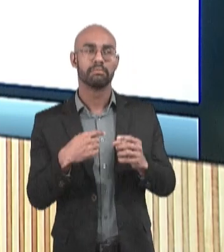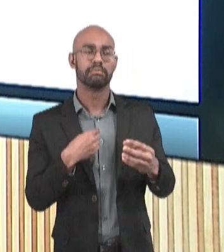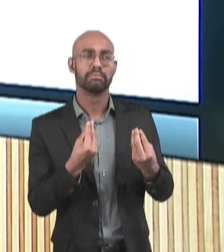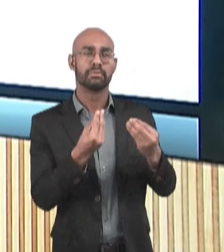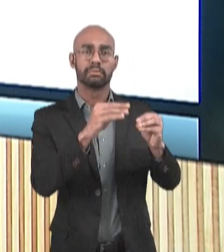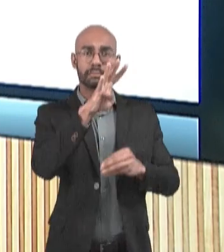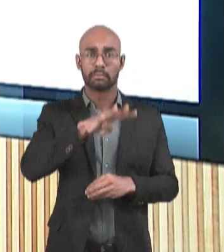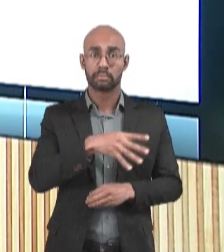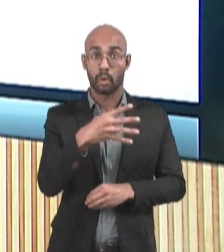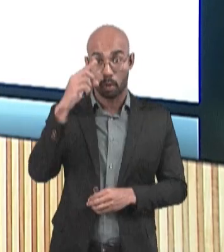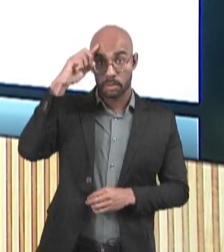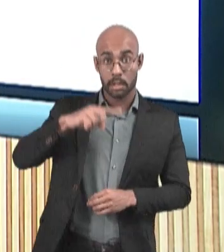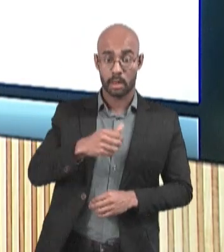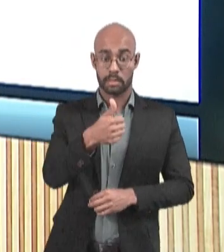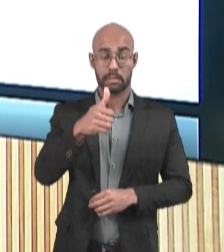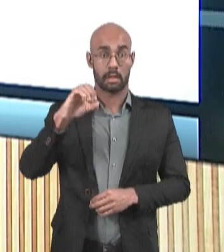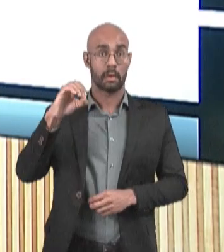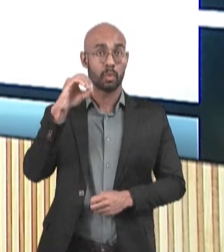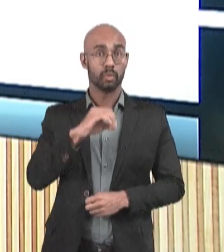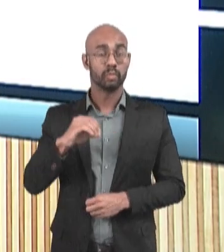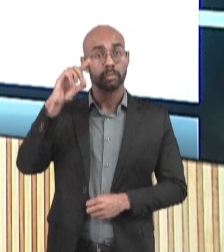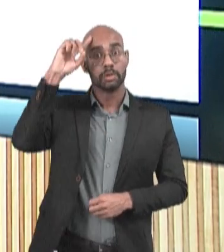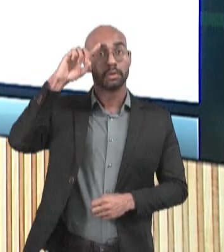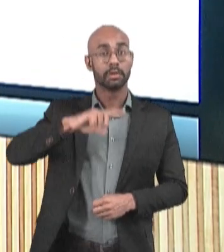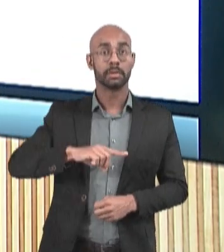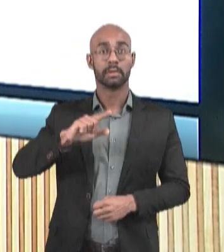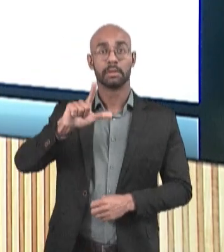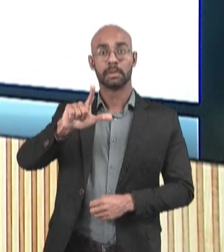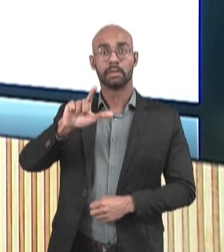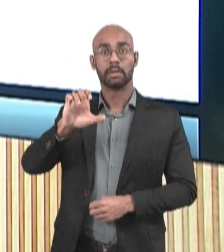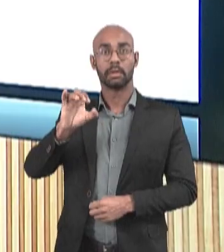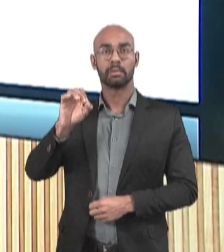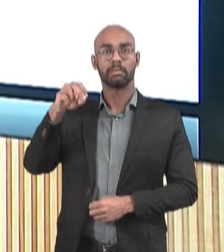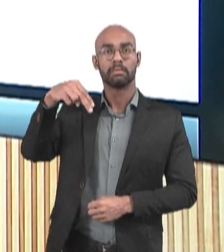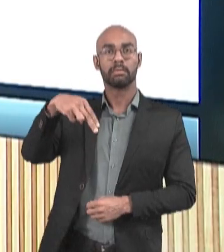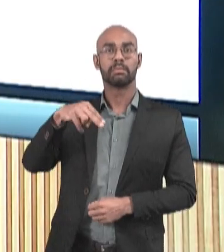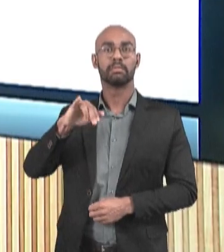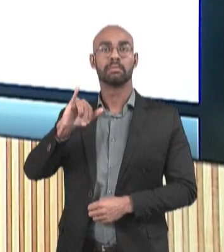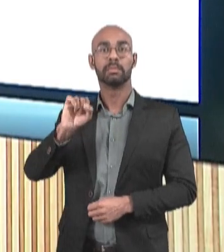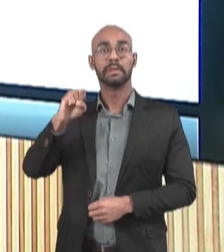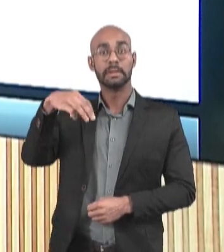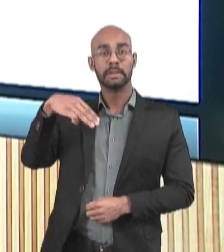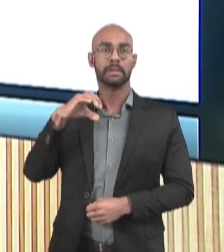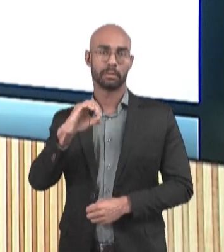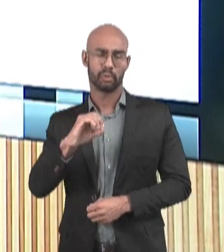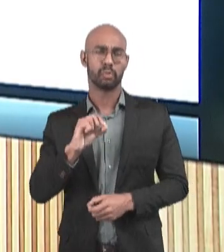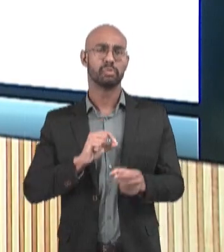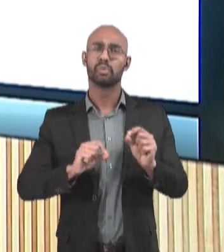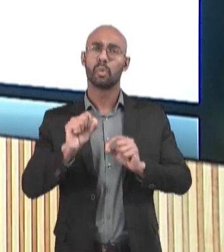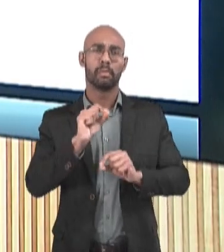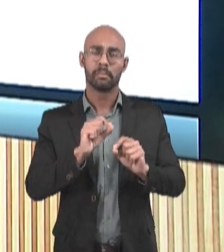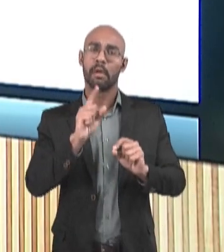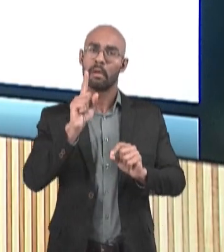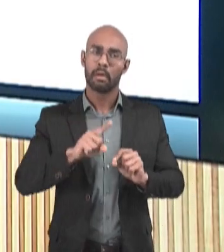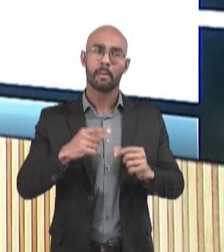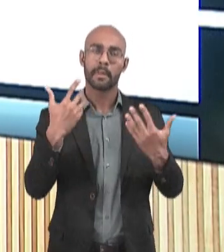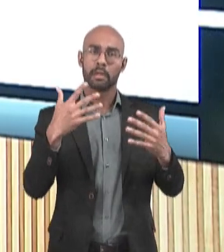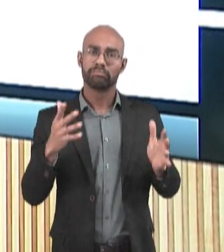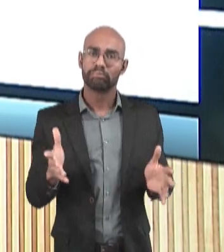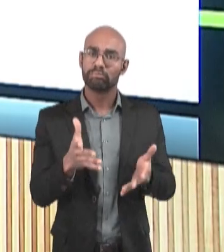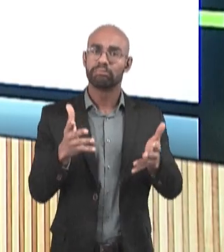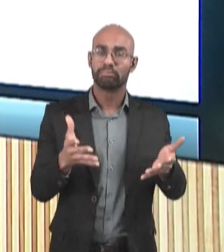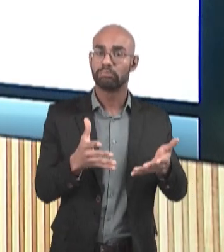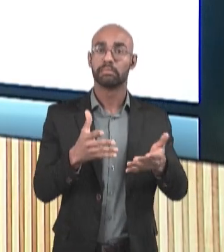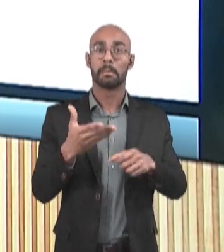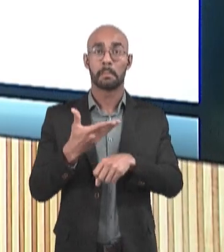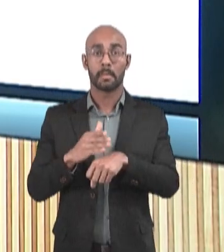Estado, no dia 10 de outubro, o Dia Estadual do Leonismo, né? A intenção é homenagear, divulgar e incentivar